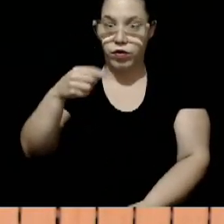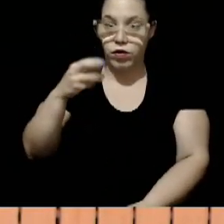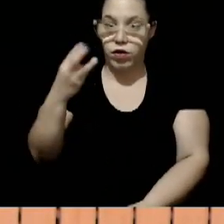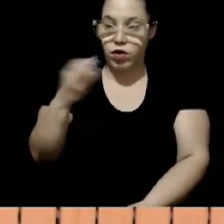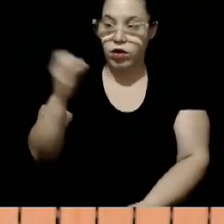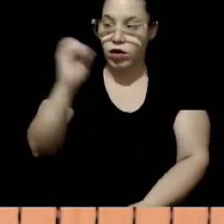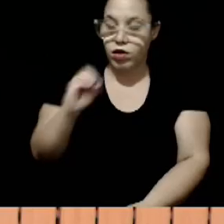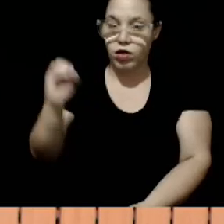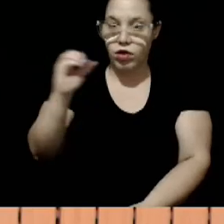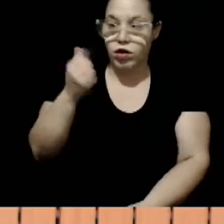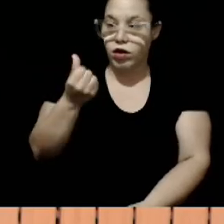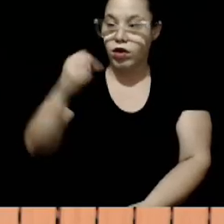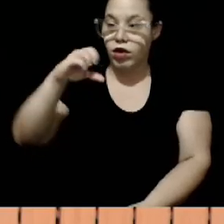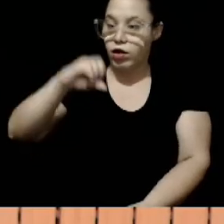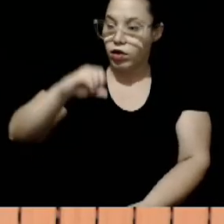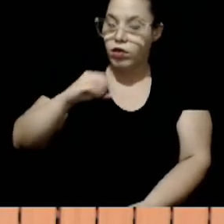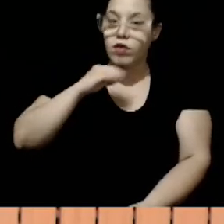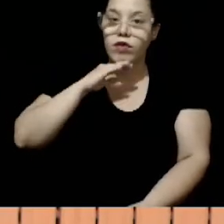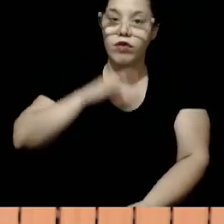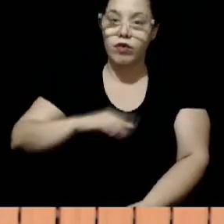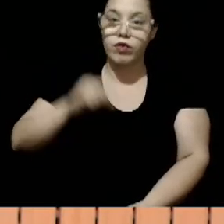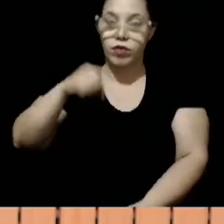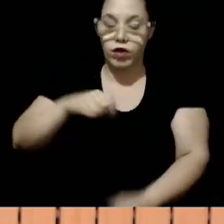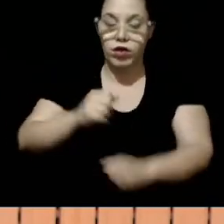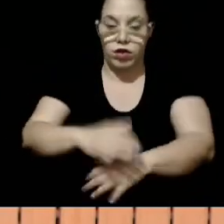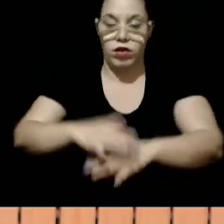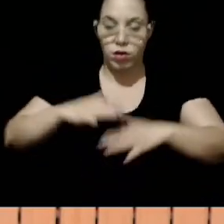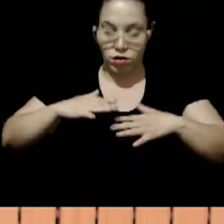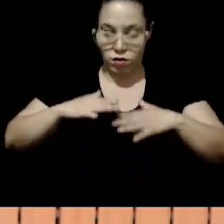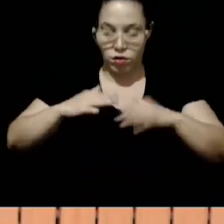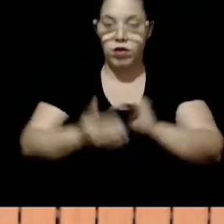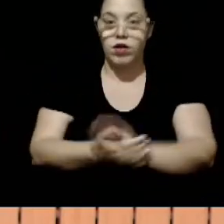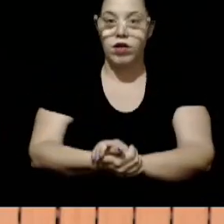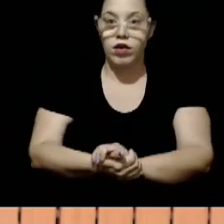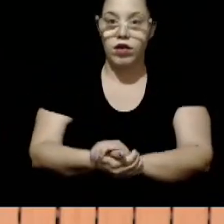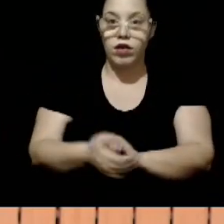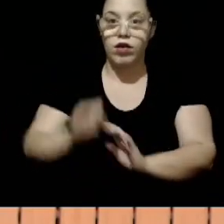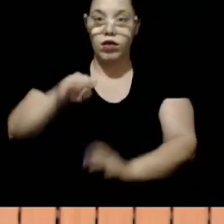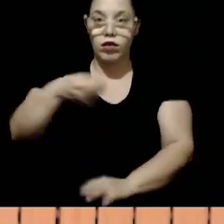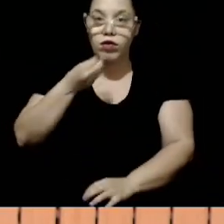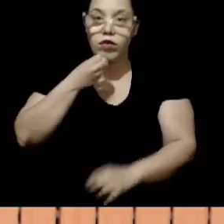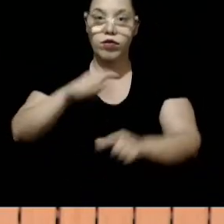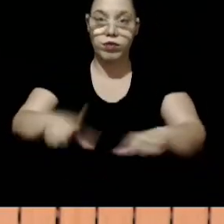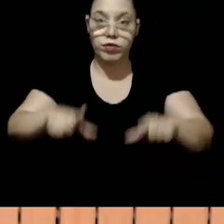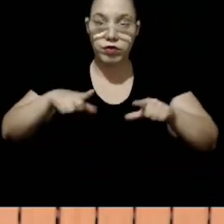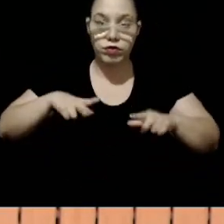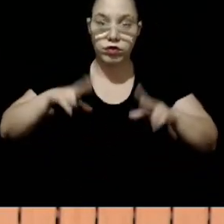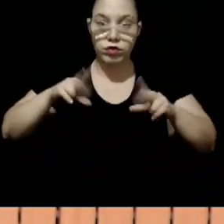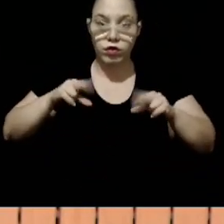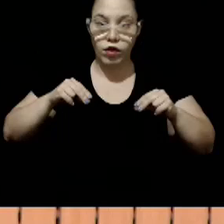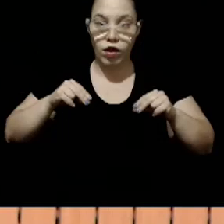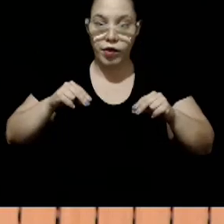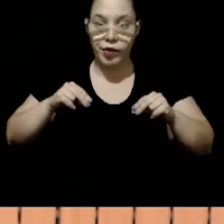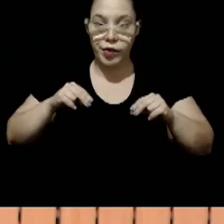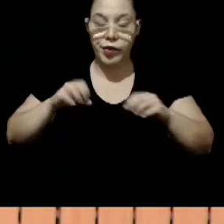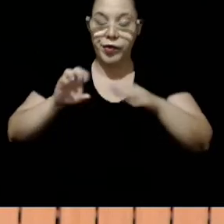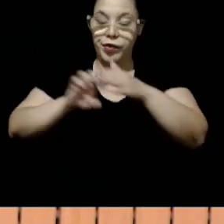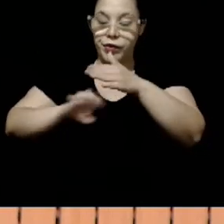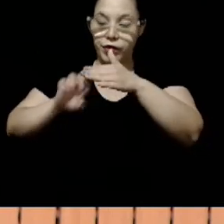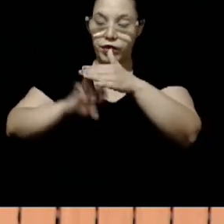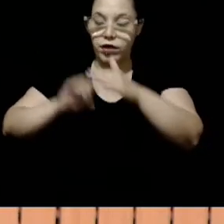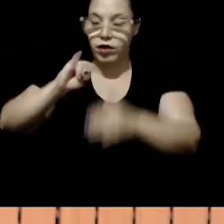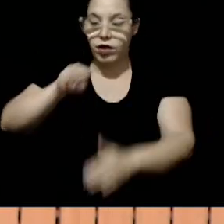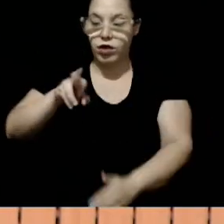19 hor no plenário desse legislativo oportunidade na qual será entregue o diploma de mérito Empresarial José